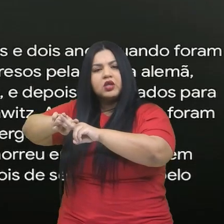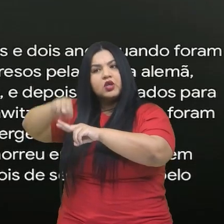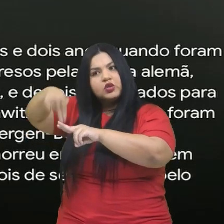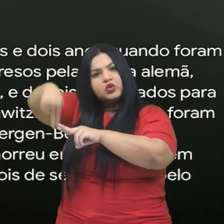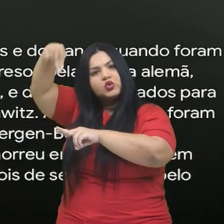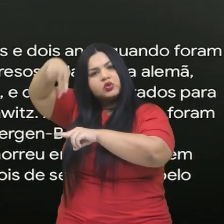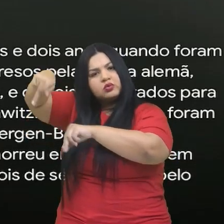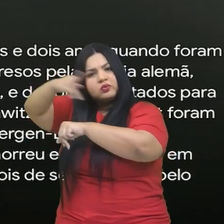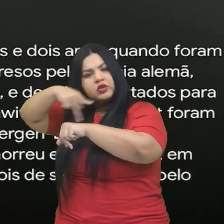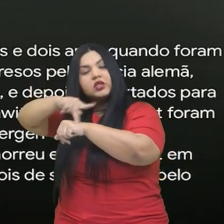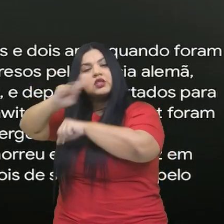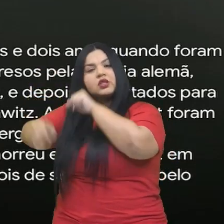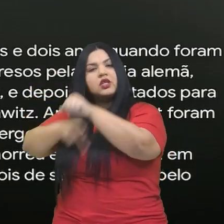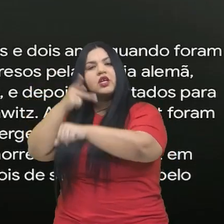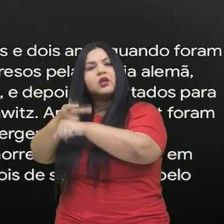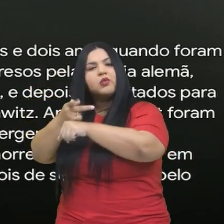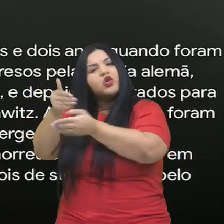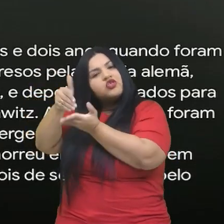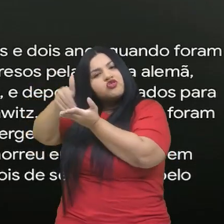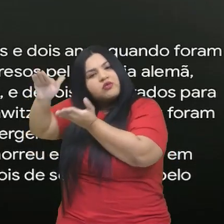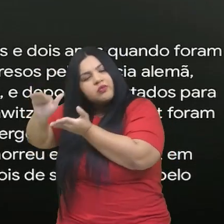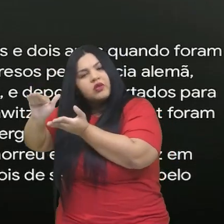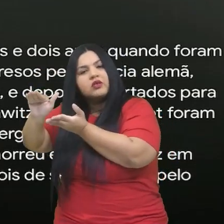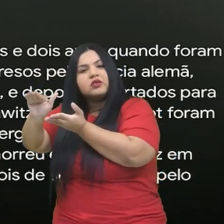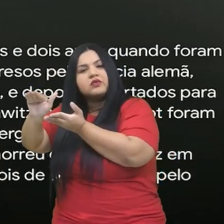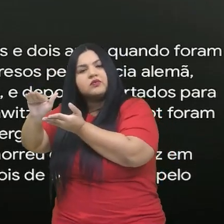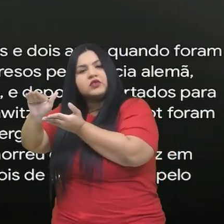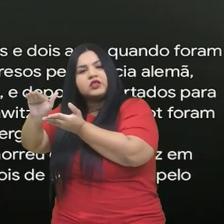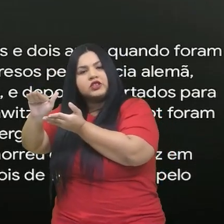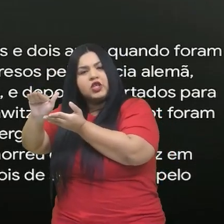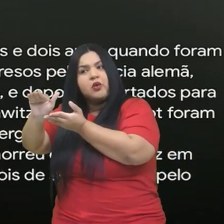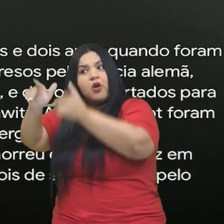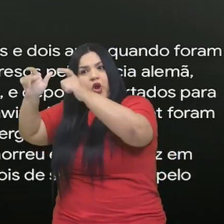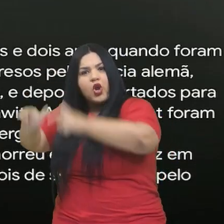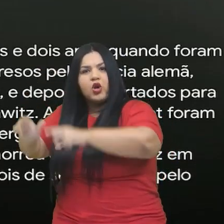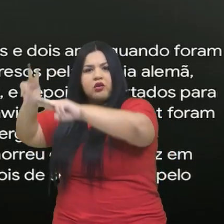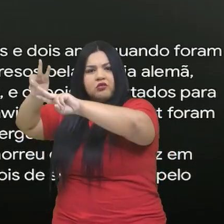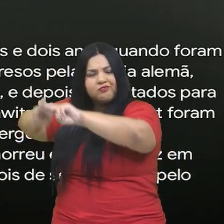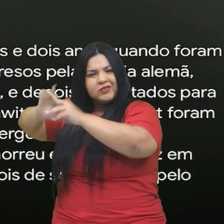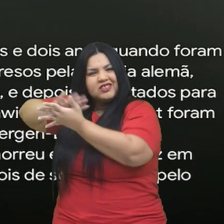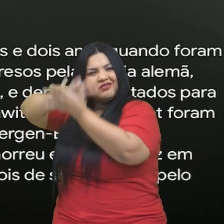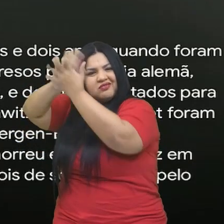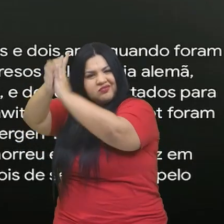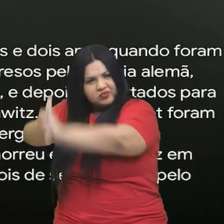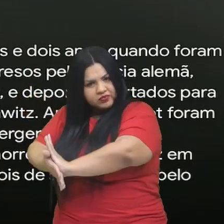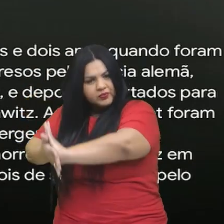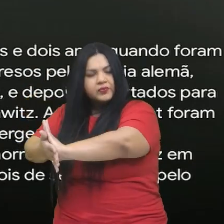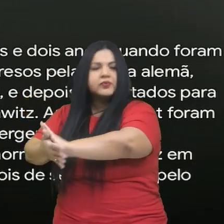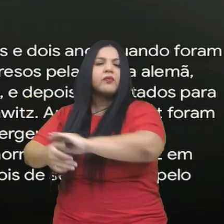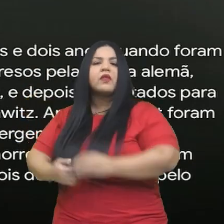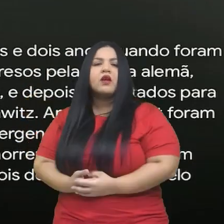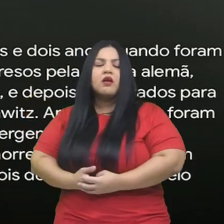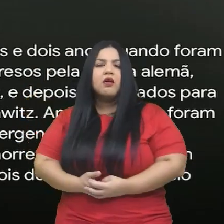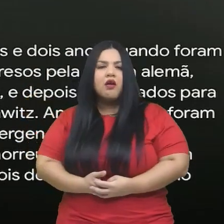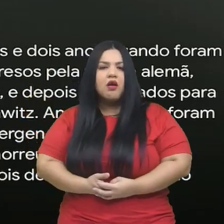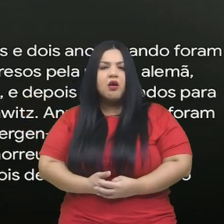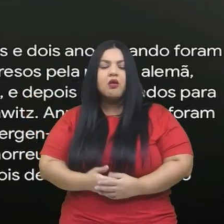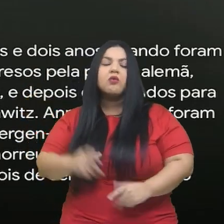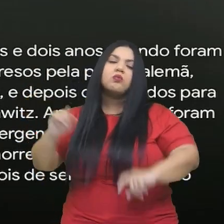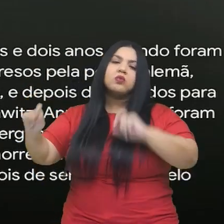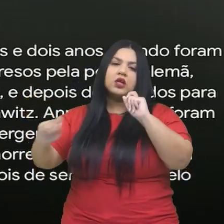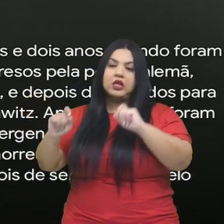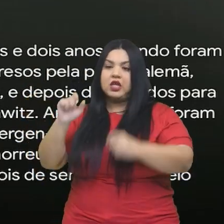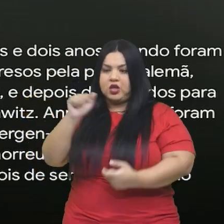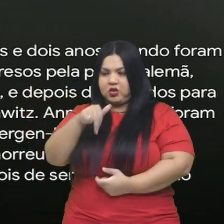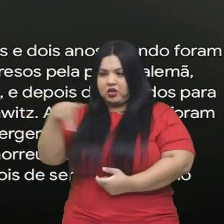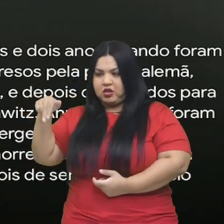país e depois deportados para o campo de concentração e extermínio de Auschwitz. E aí, olha só, Anne e